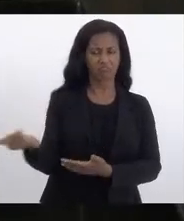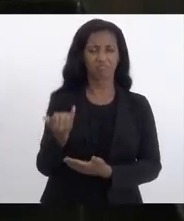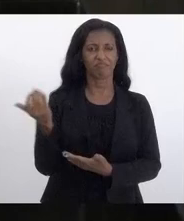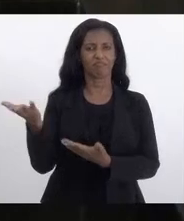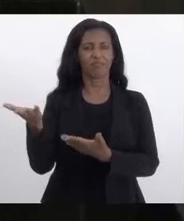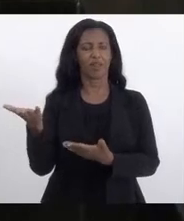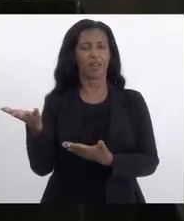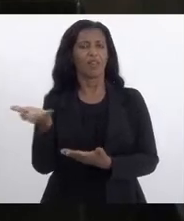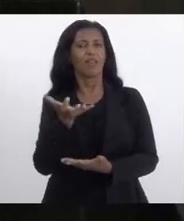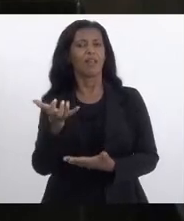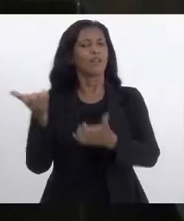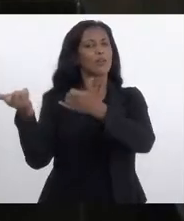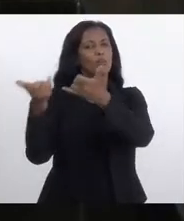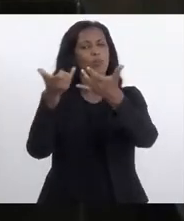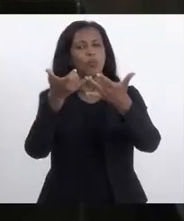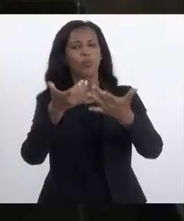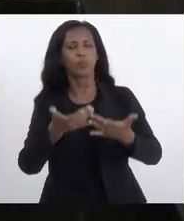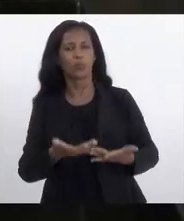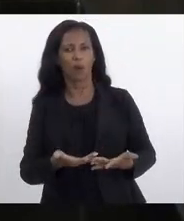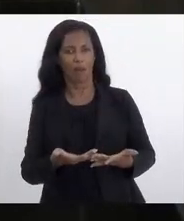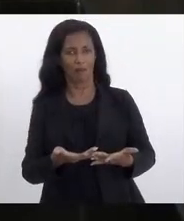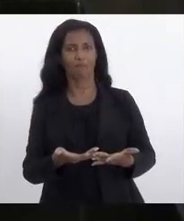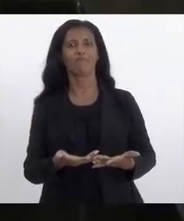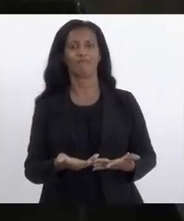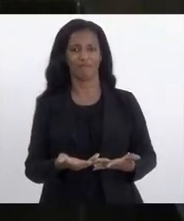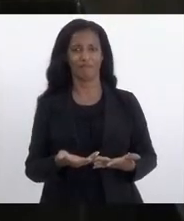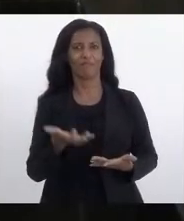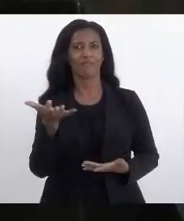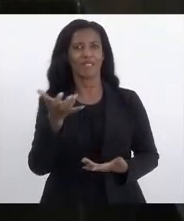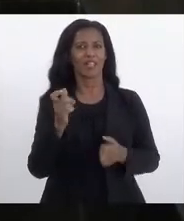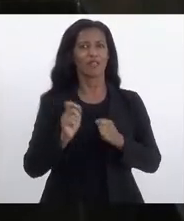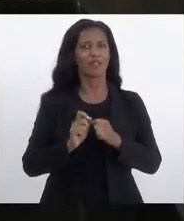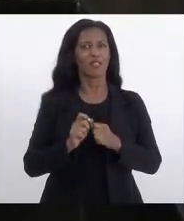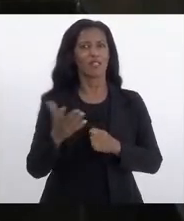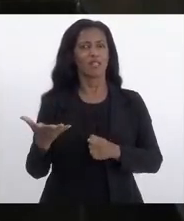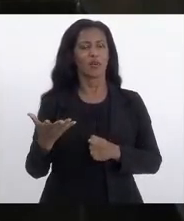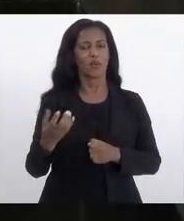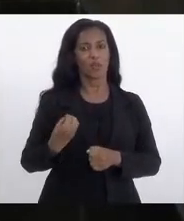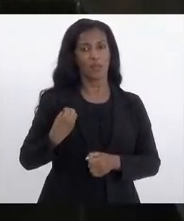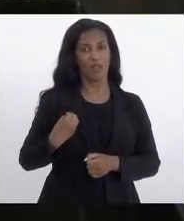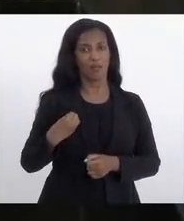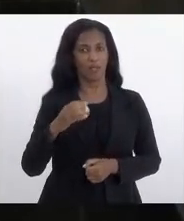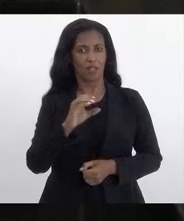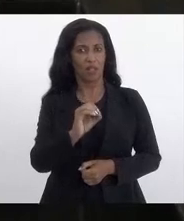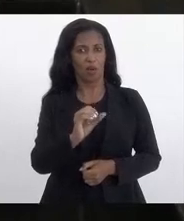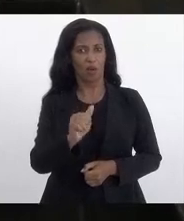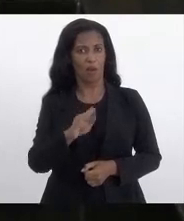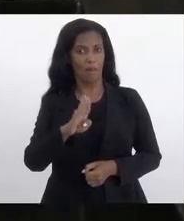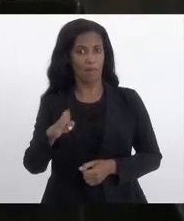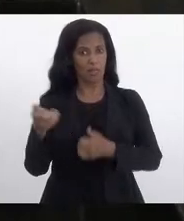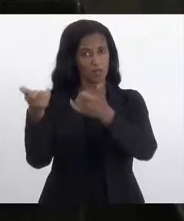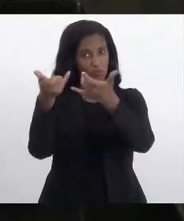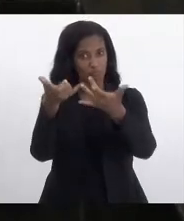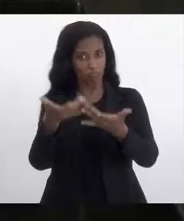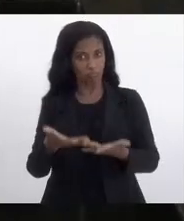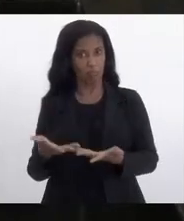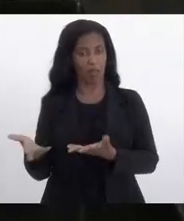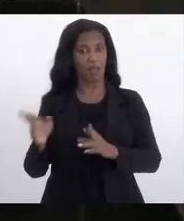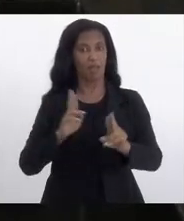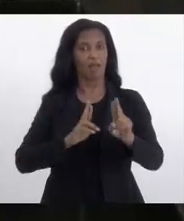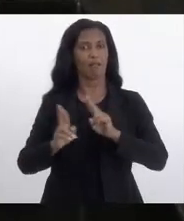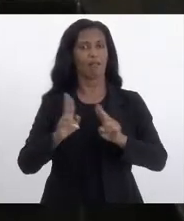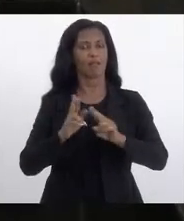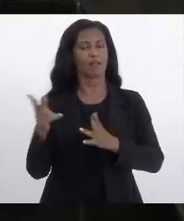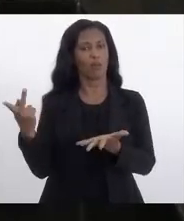na tentativa de esclarecimento, na tentativa de fazer com que a presença da OAB seja uma presença esclarecedora em relação a esses